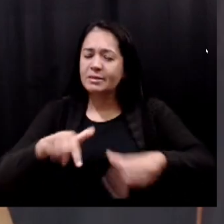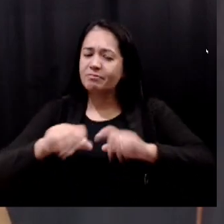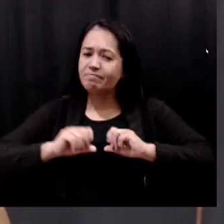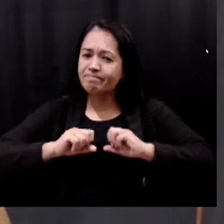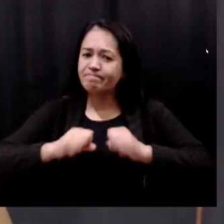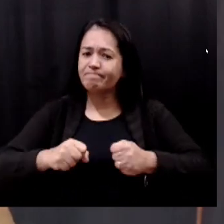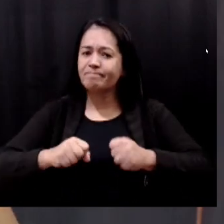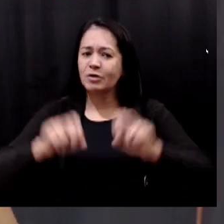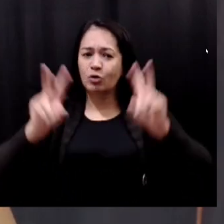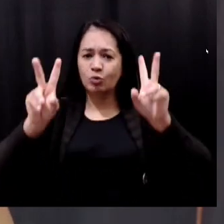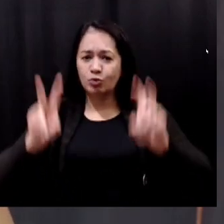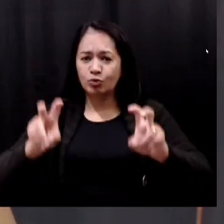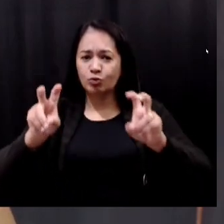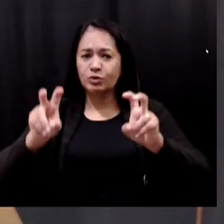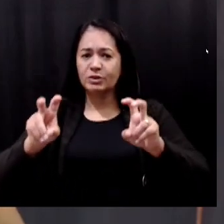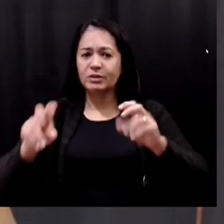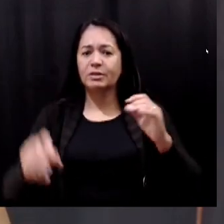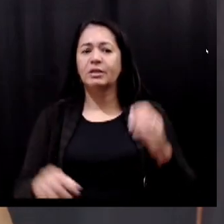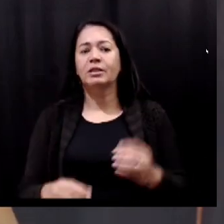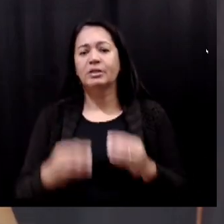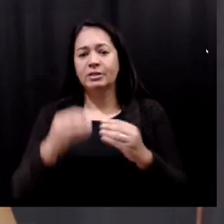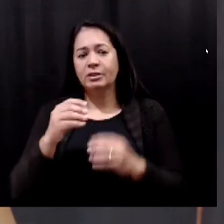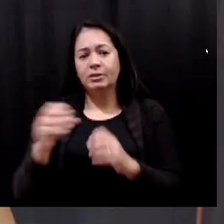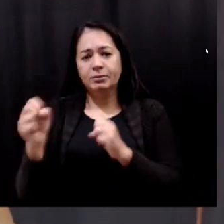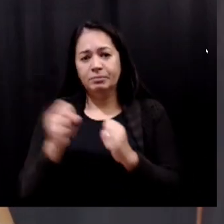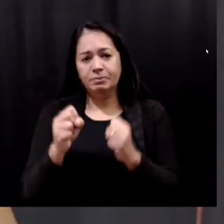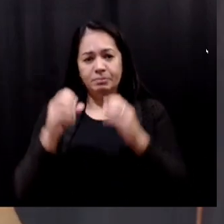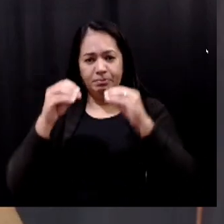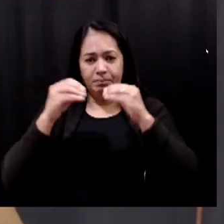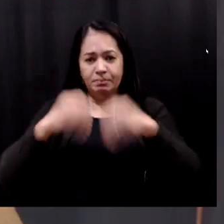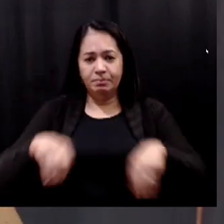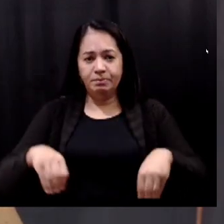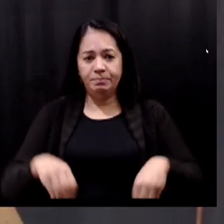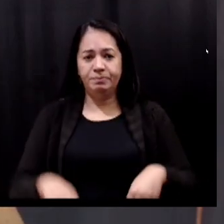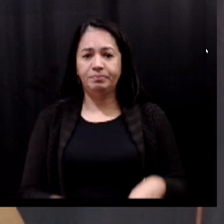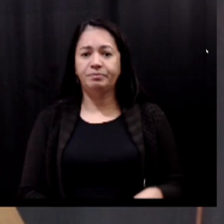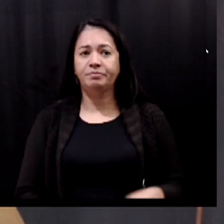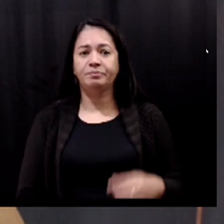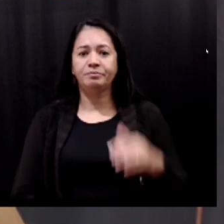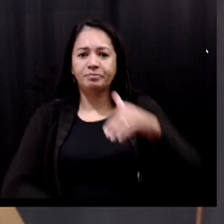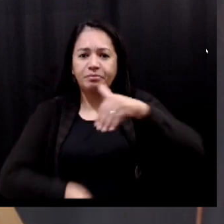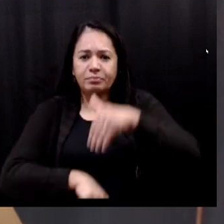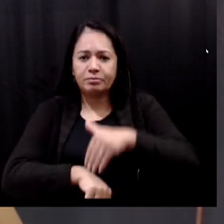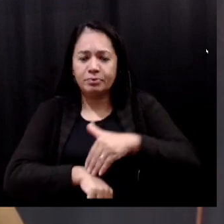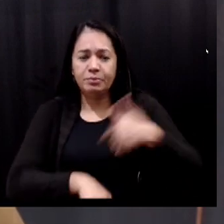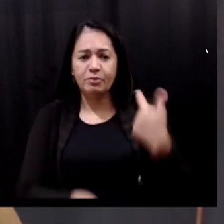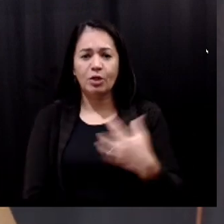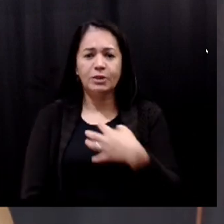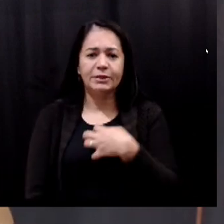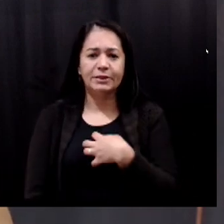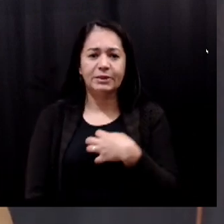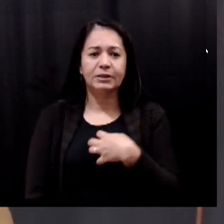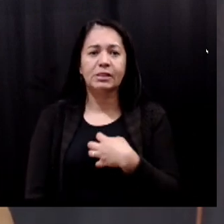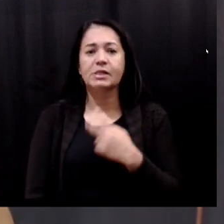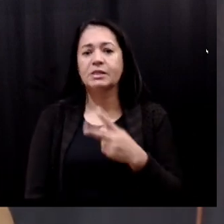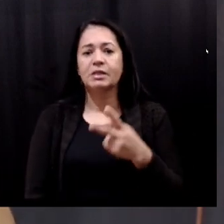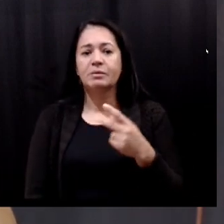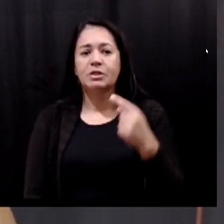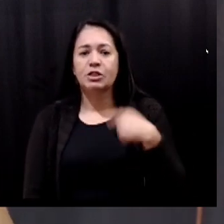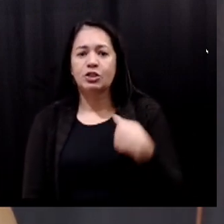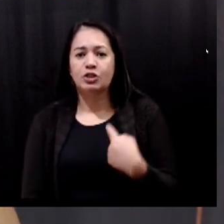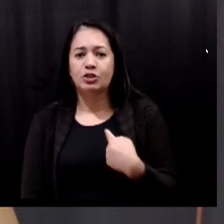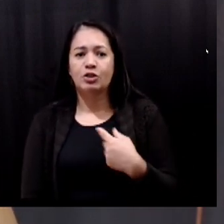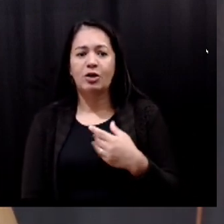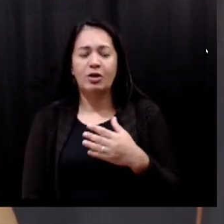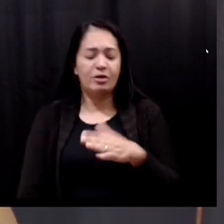questão da impotência, que é uma das culpas que a gente tem, essa coisa da gente sempre achar que a gente não está fazendo o